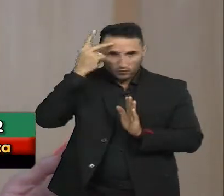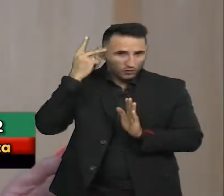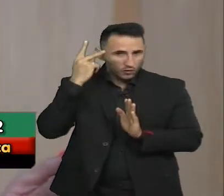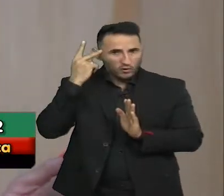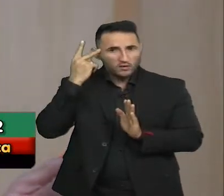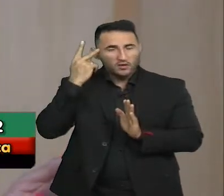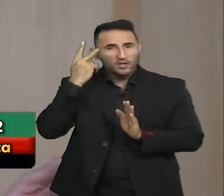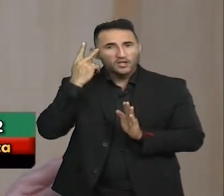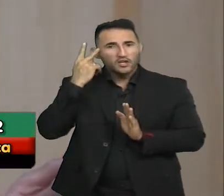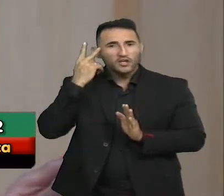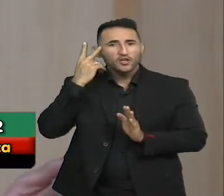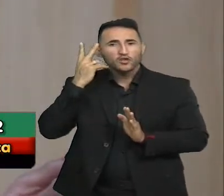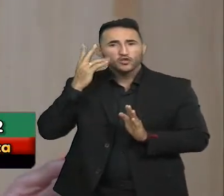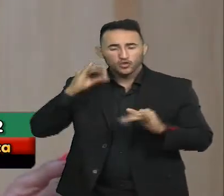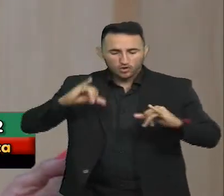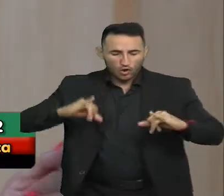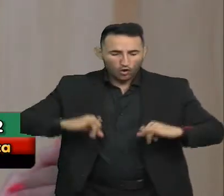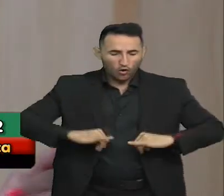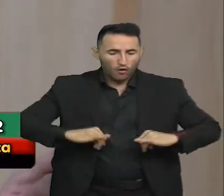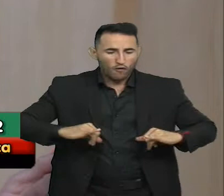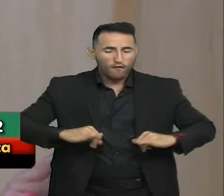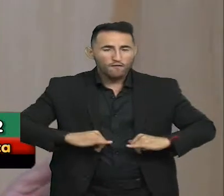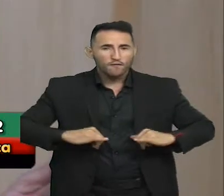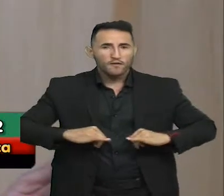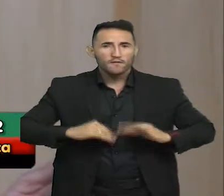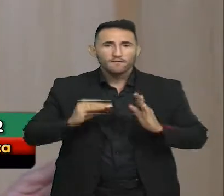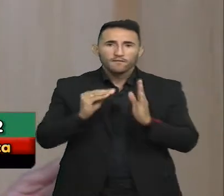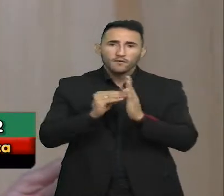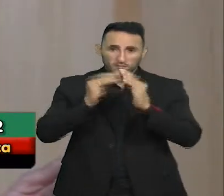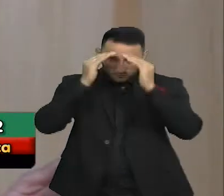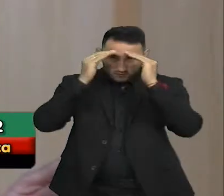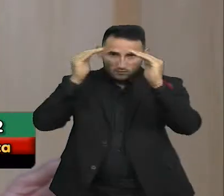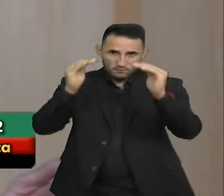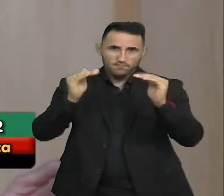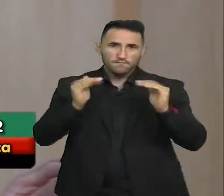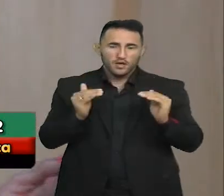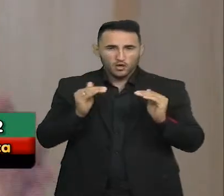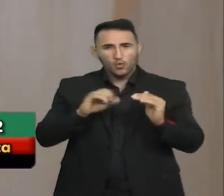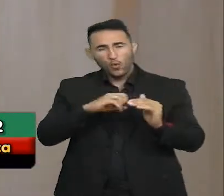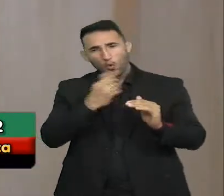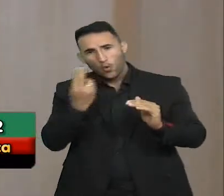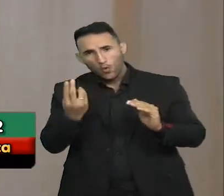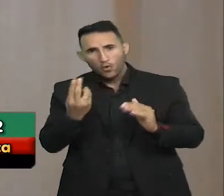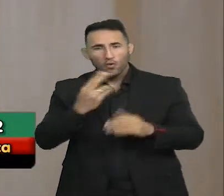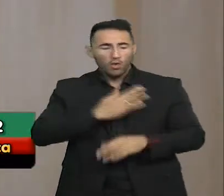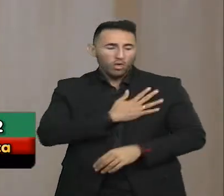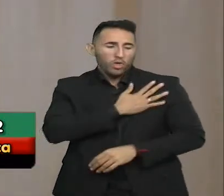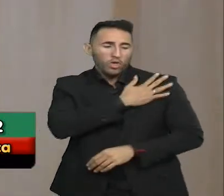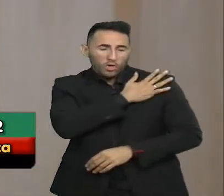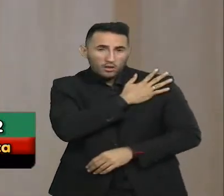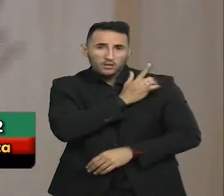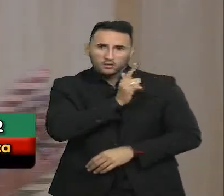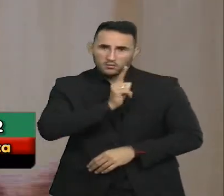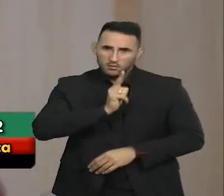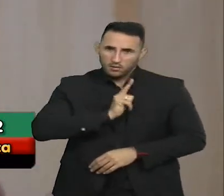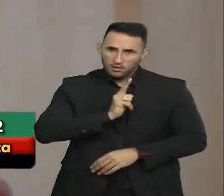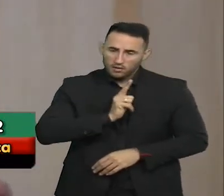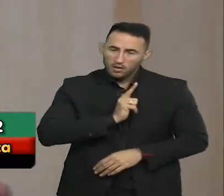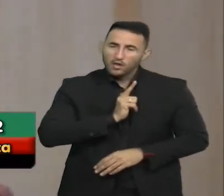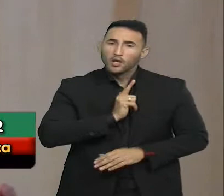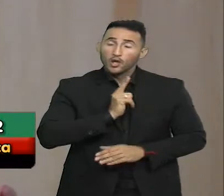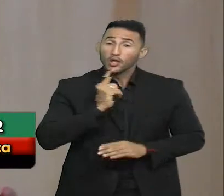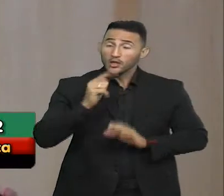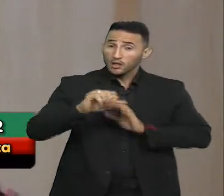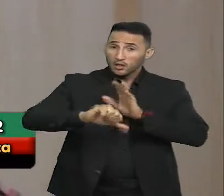são vítimas de intolerância e de discriminação, além da instância civil